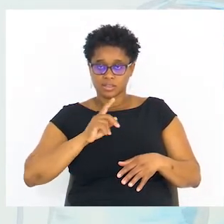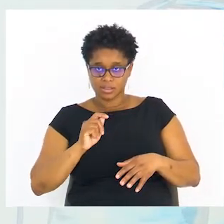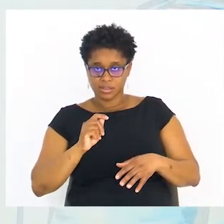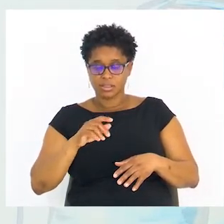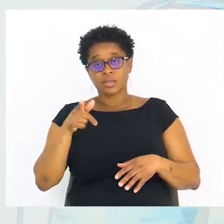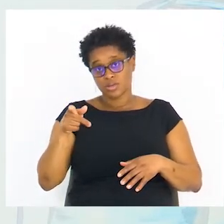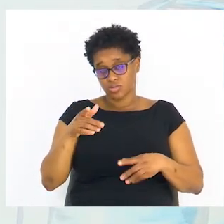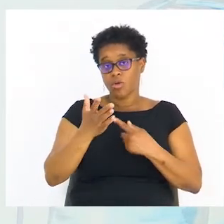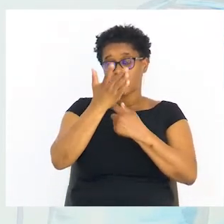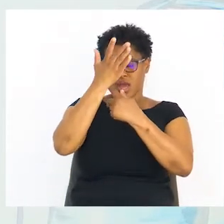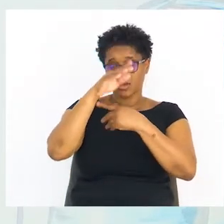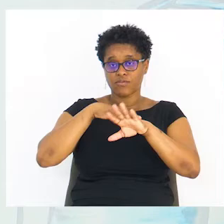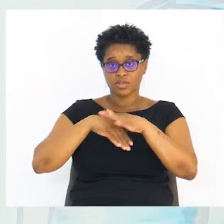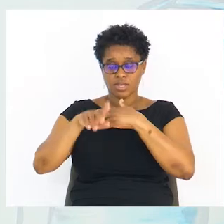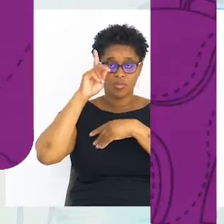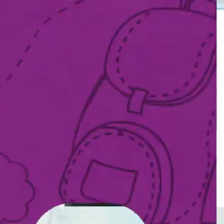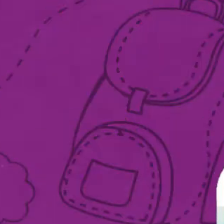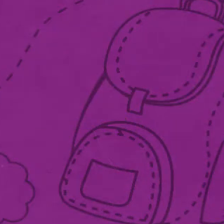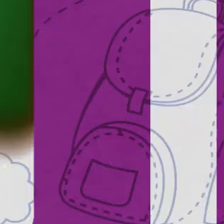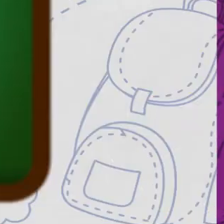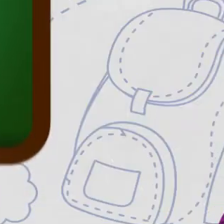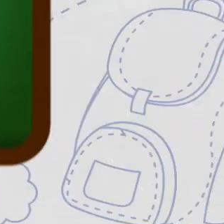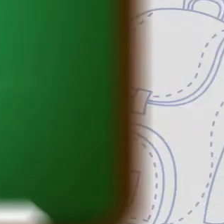faziam à mulher.